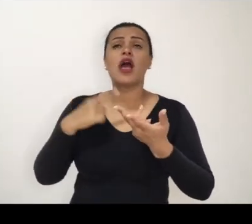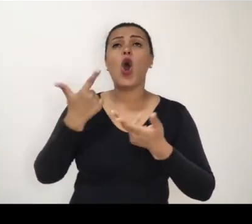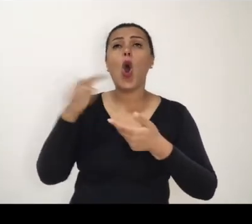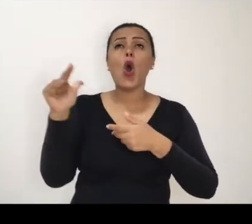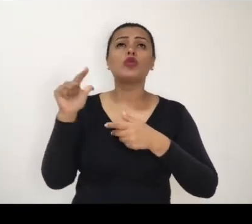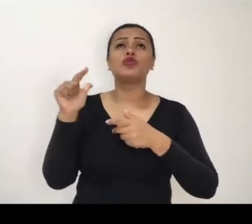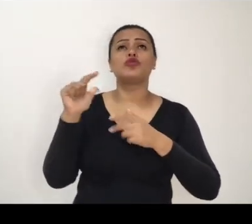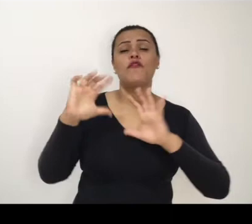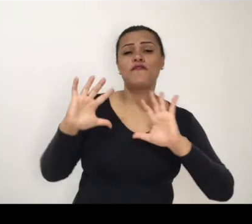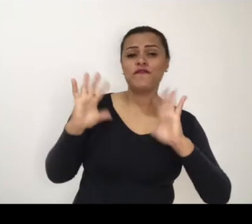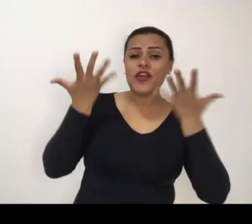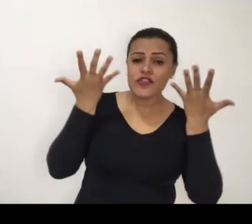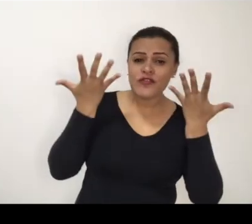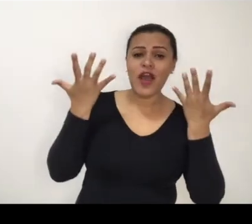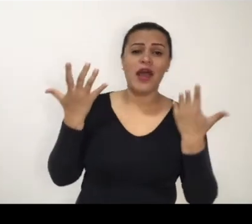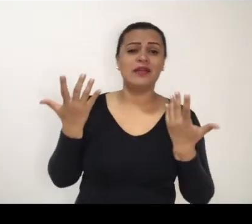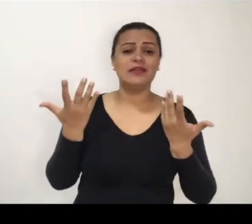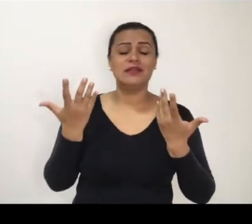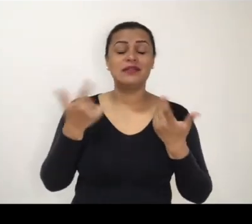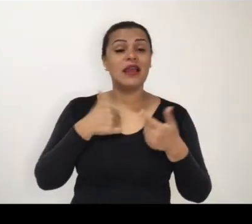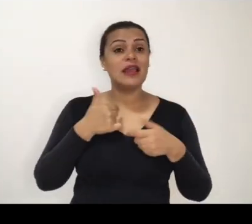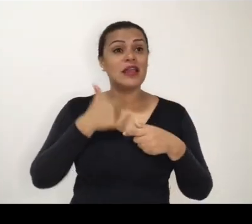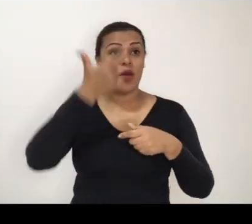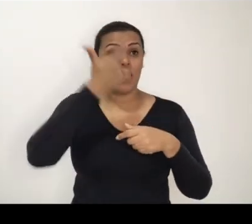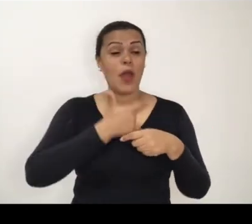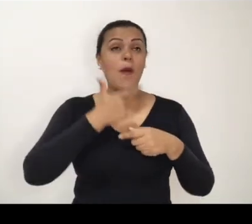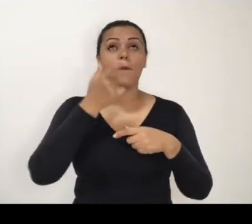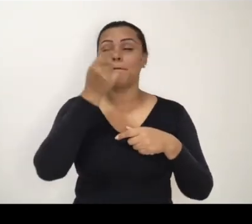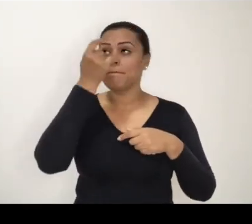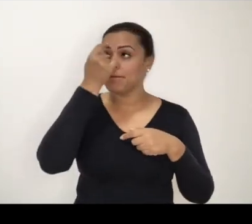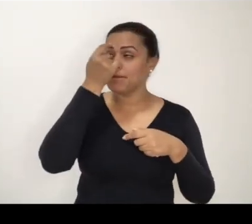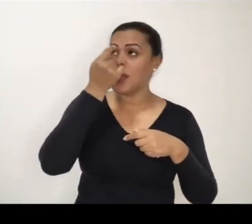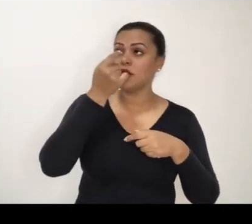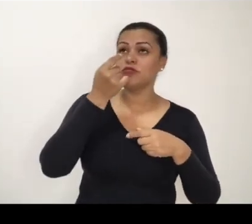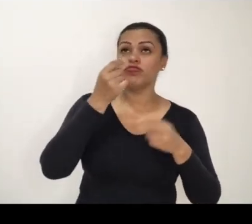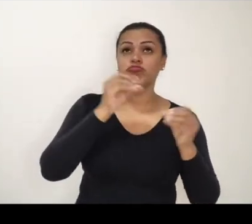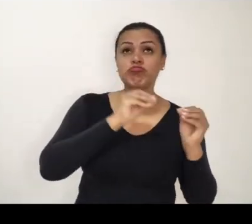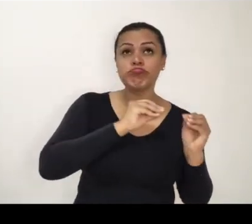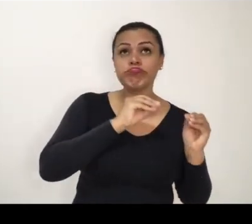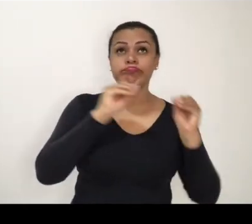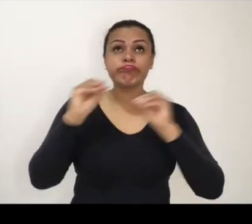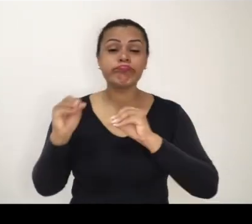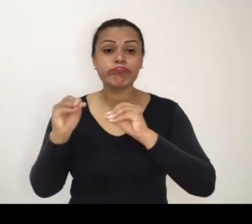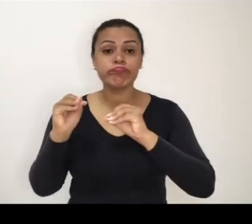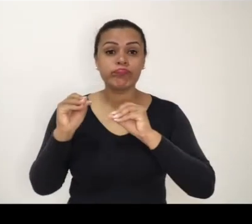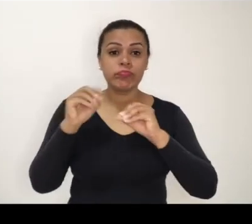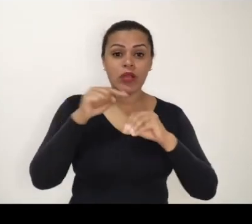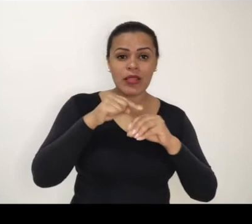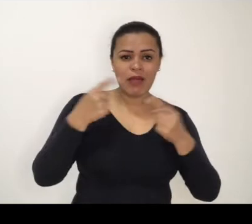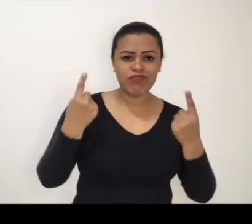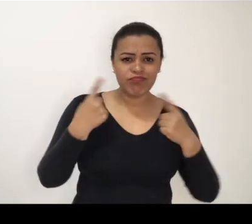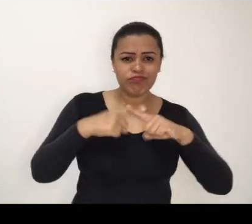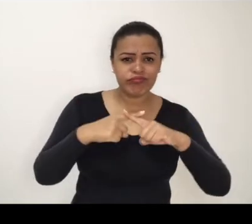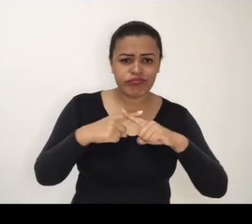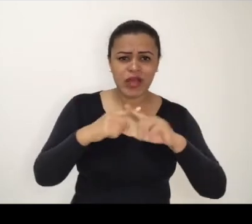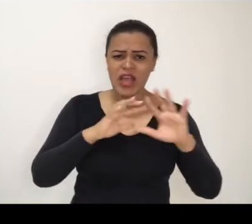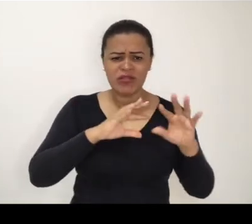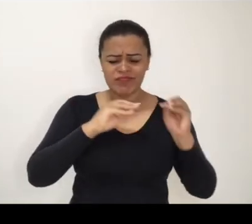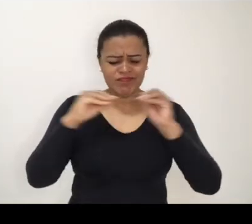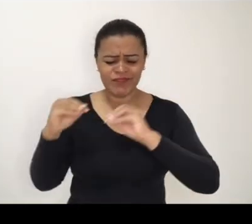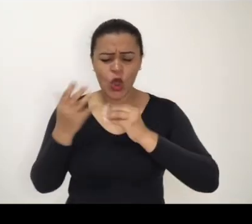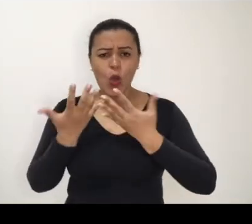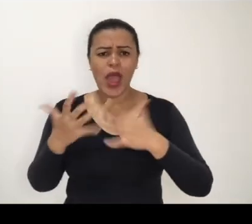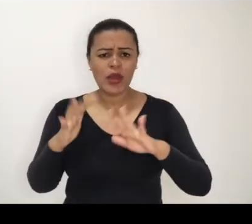em determinado momento começo a me deslocar, né, desse lugar da competição. E depois, enfim, fui fazer